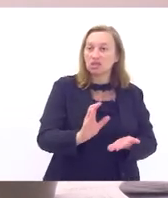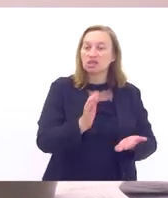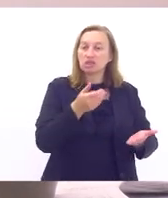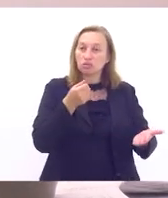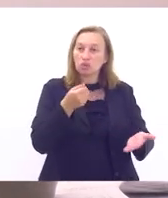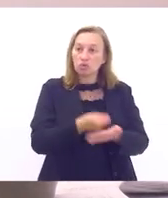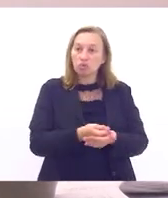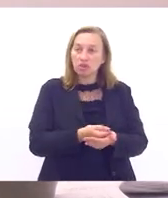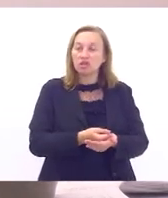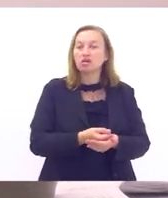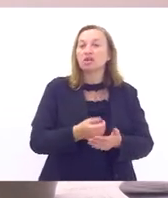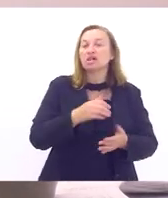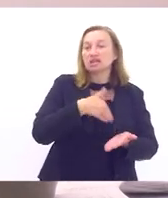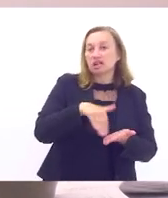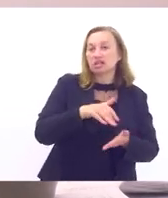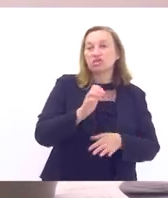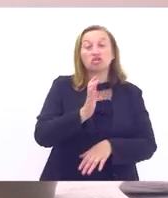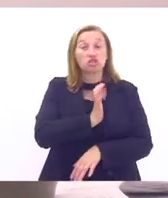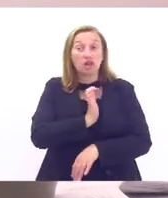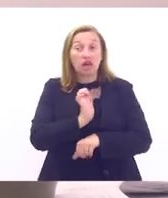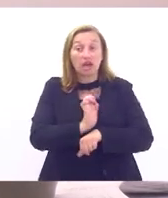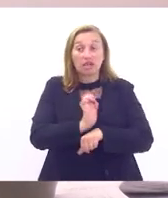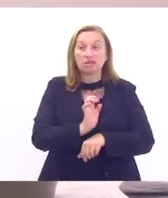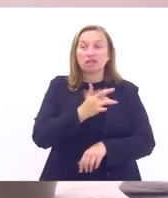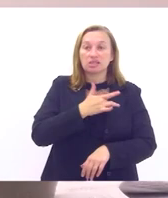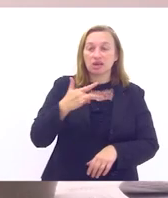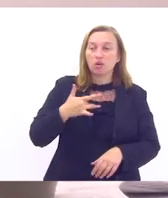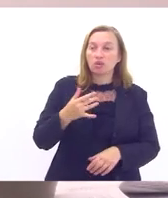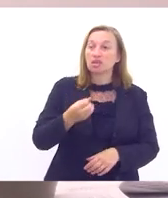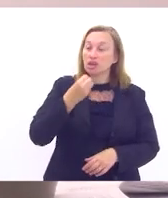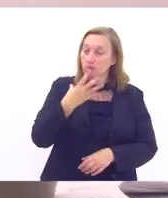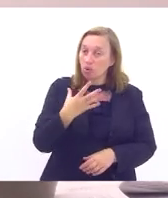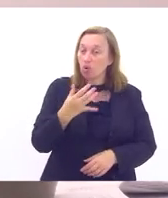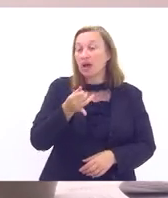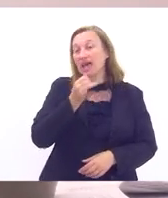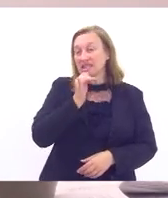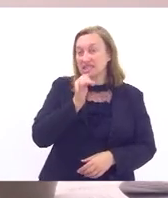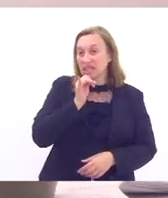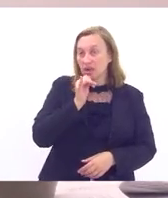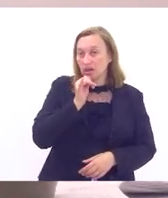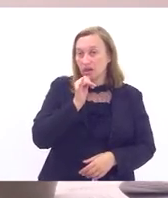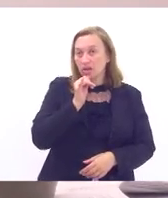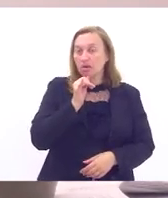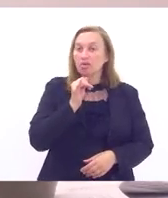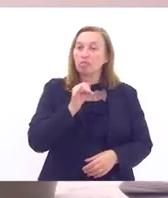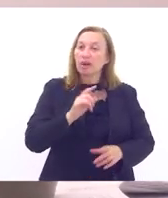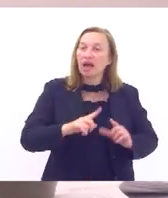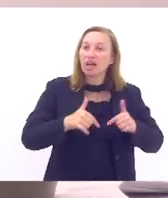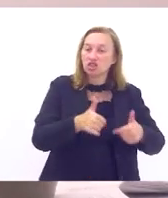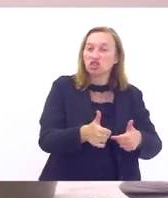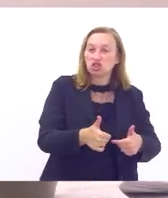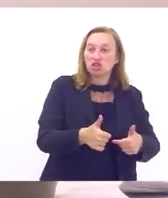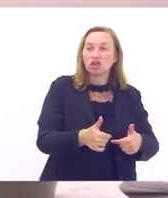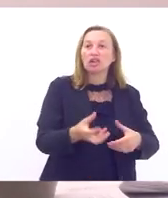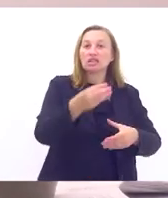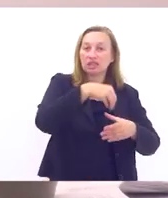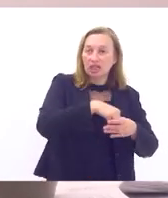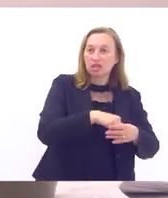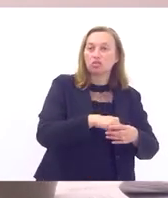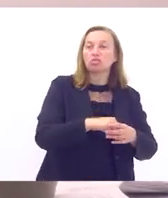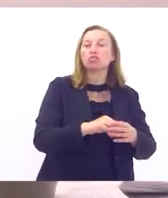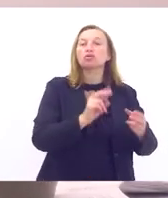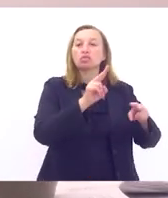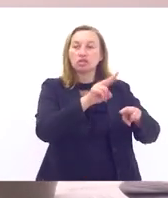pela Secretaria de Estado de Saúde e que seria suficiente para, por exemplo, pelo menos colocar em funcionamento um equipamento hospitalar